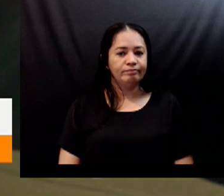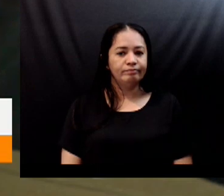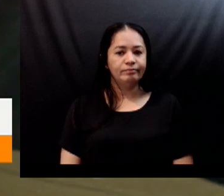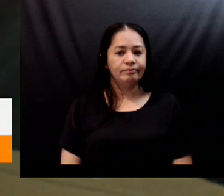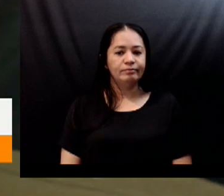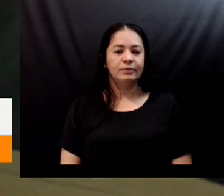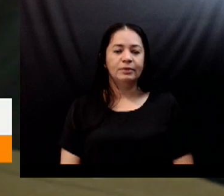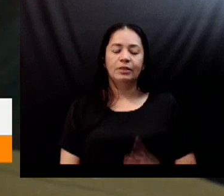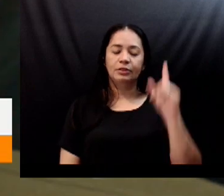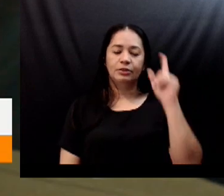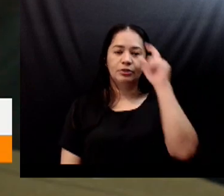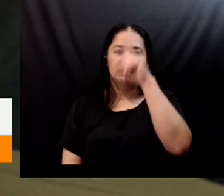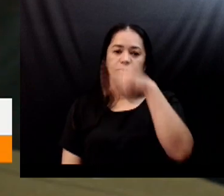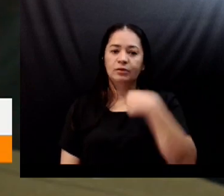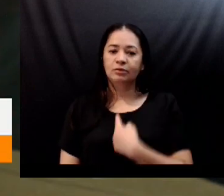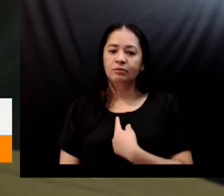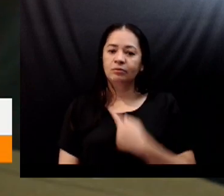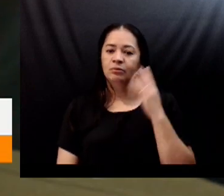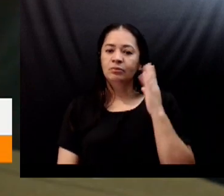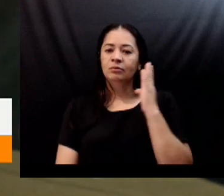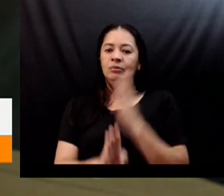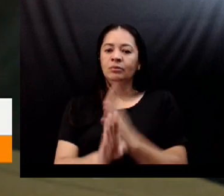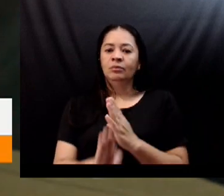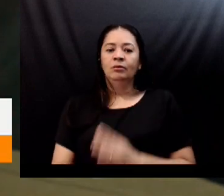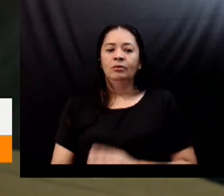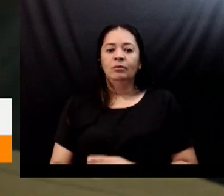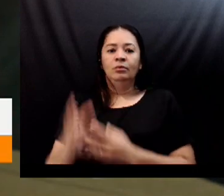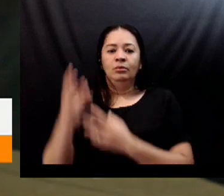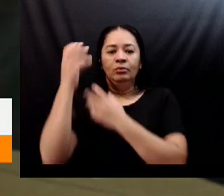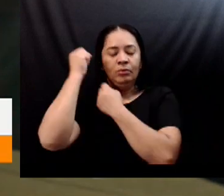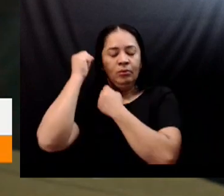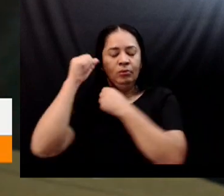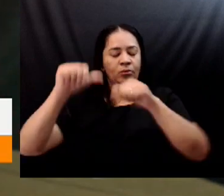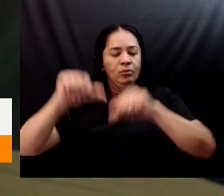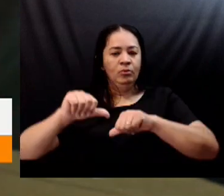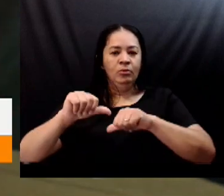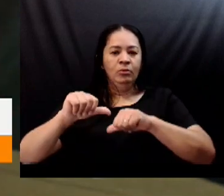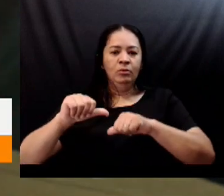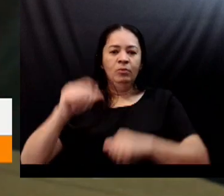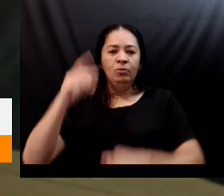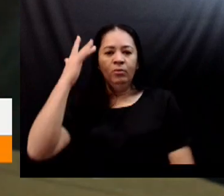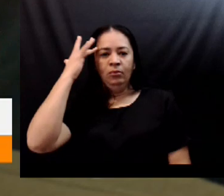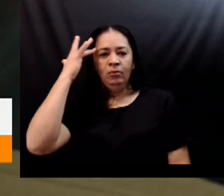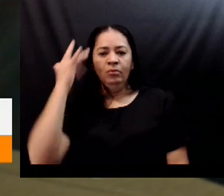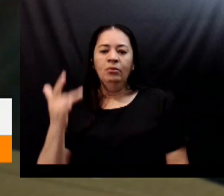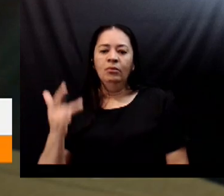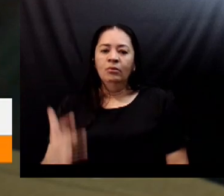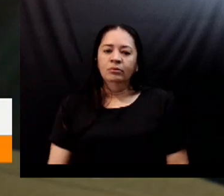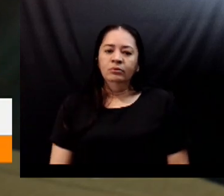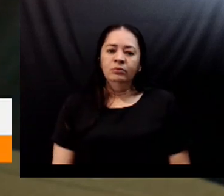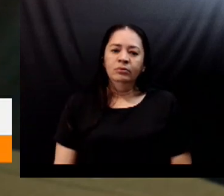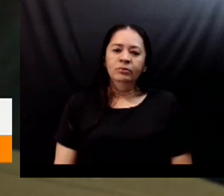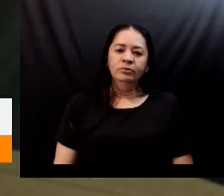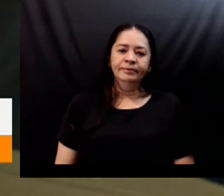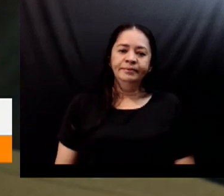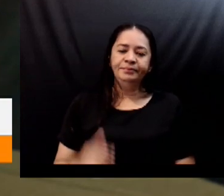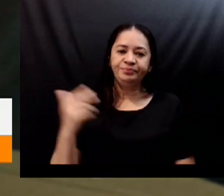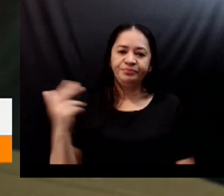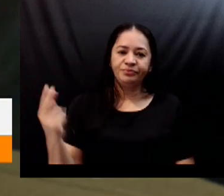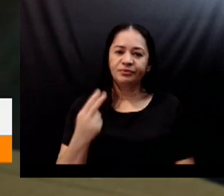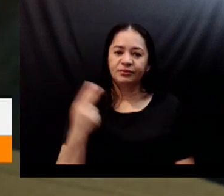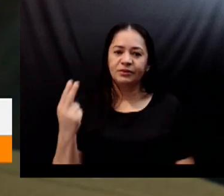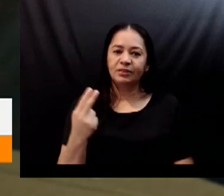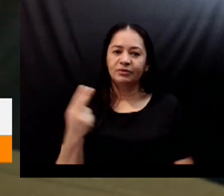só vai descobrir que a gente não dormiu bem no outro dia, né? Não teve aquele sono REM que falam,